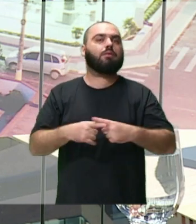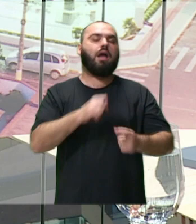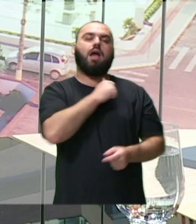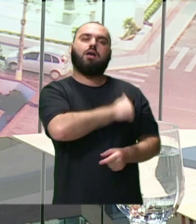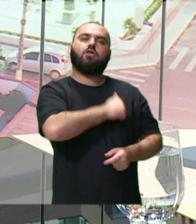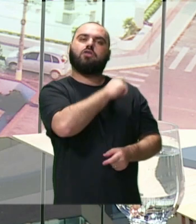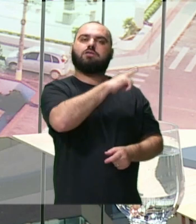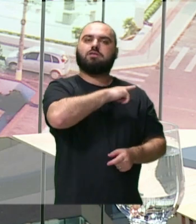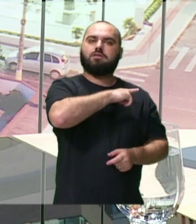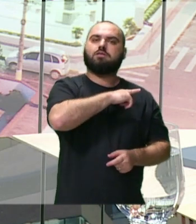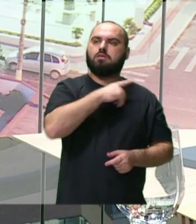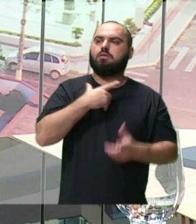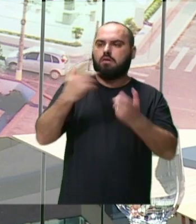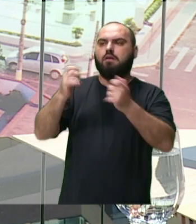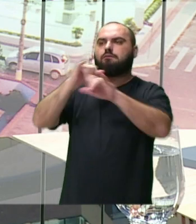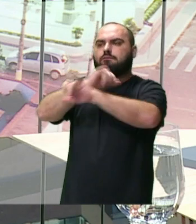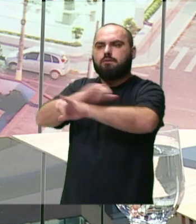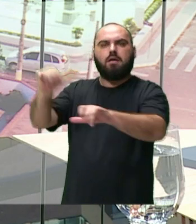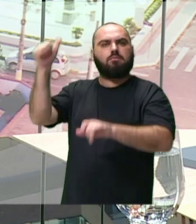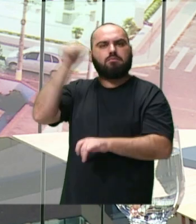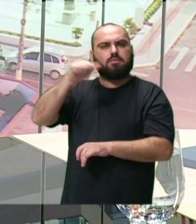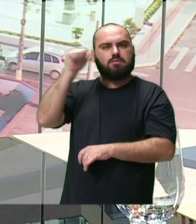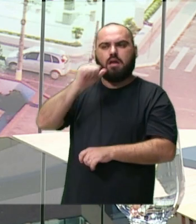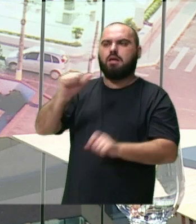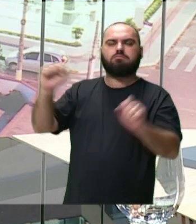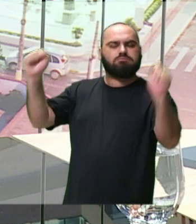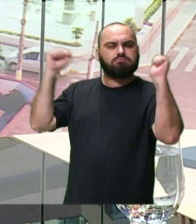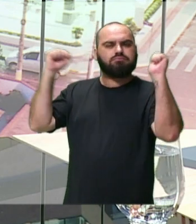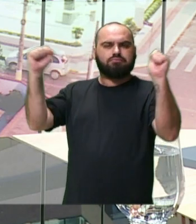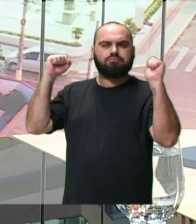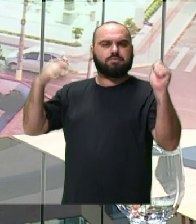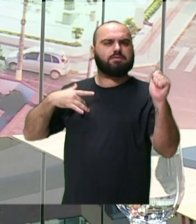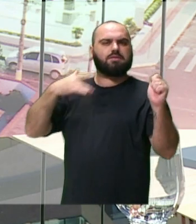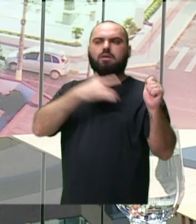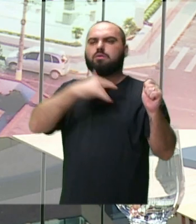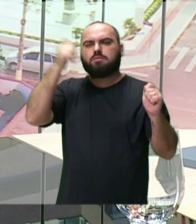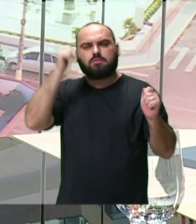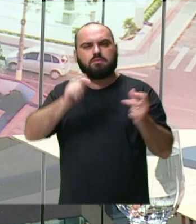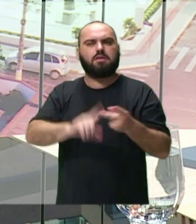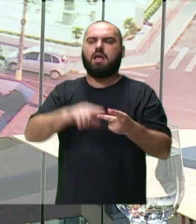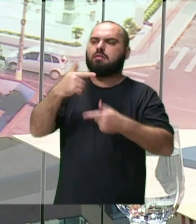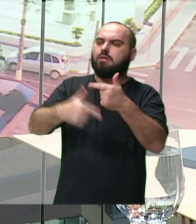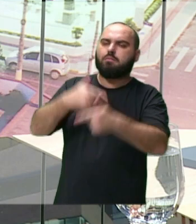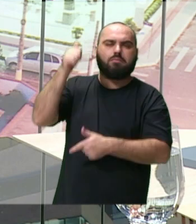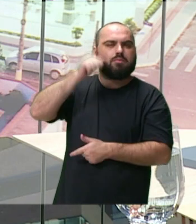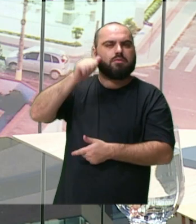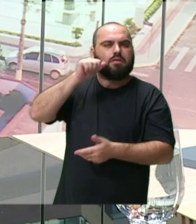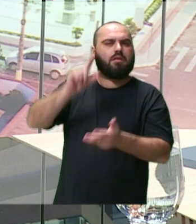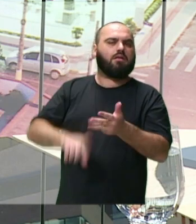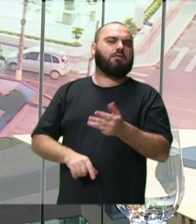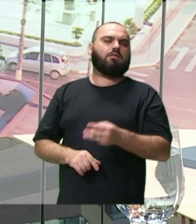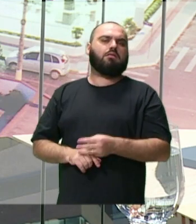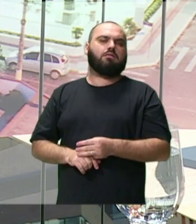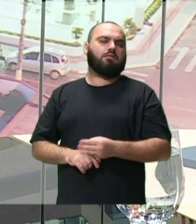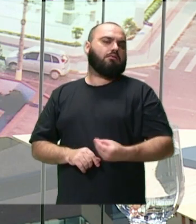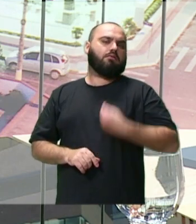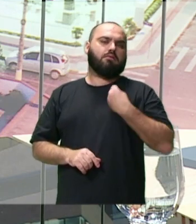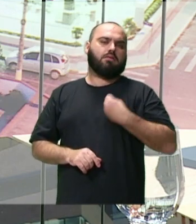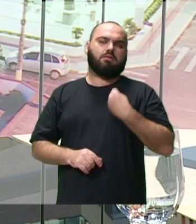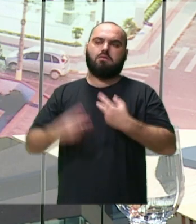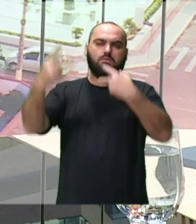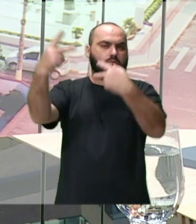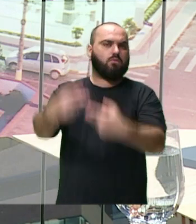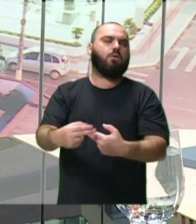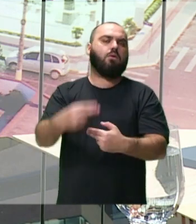quero falar da mulher, que pode ser comemorada, pode ser falado da saúde da mulher, os trabalhos das mulheres, como nós, aqui, uma